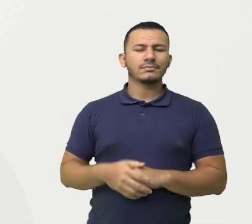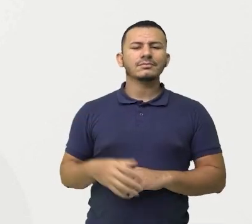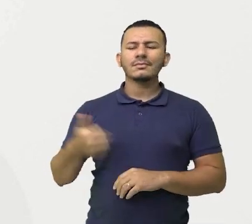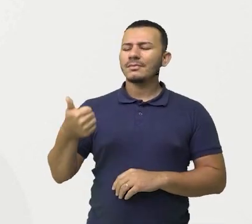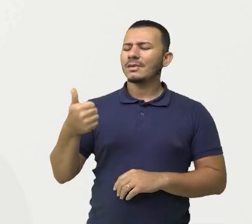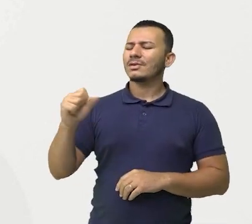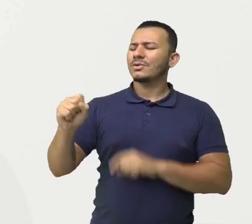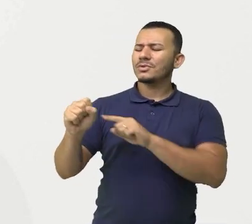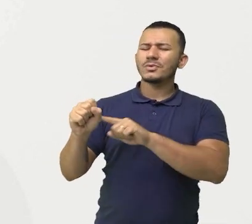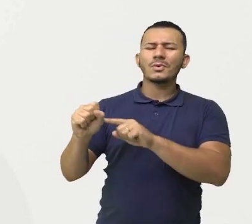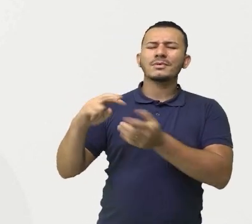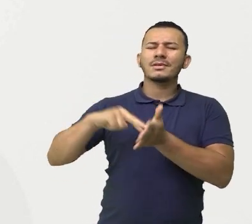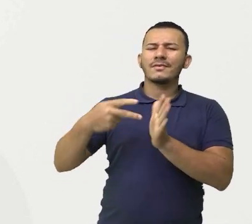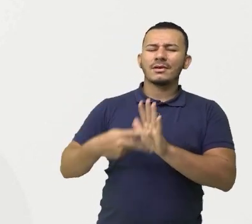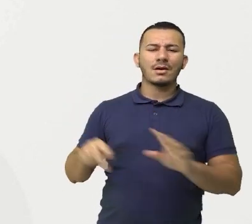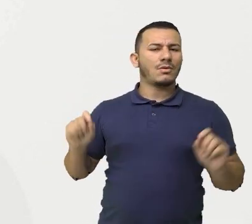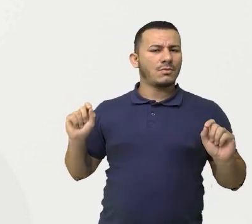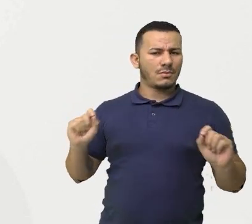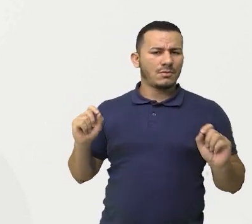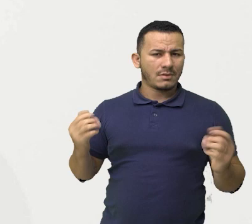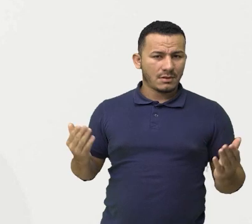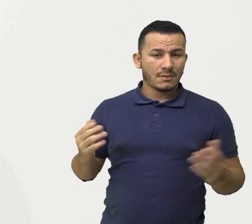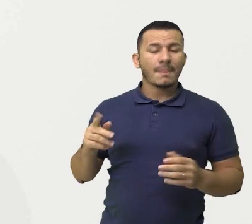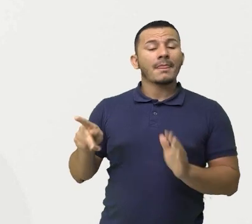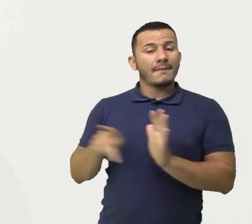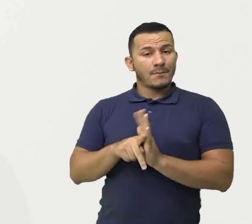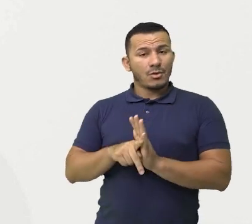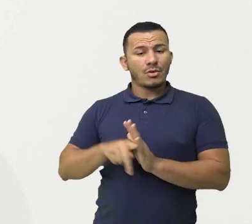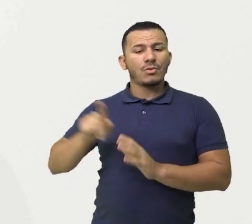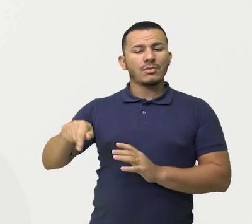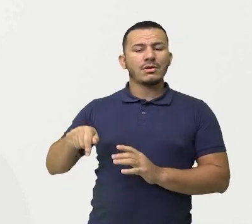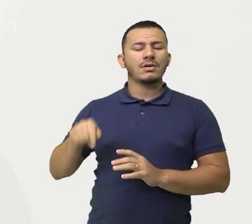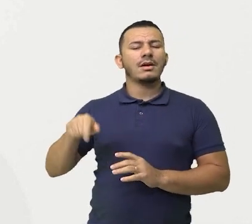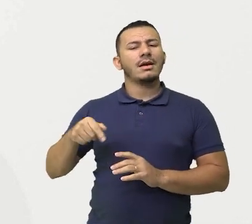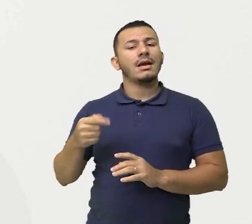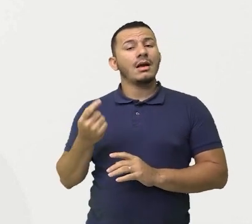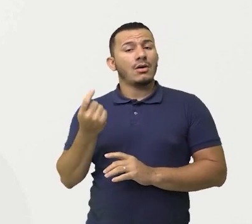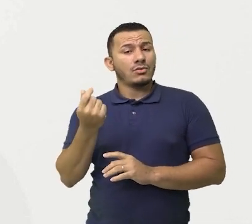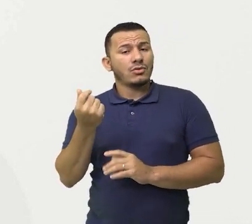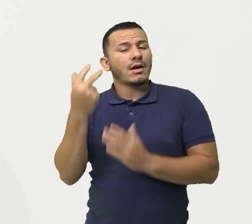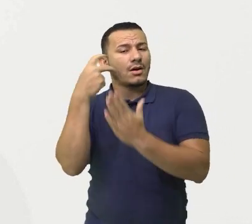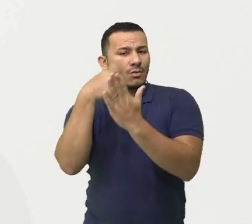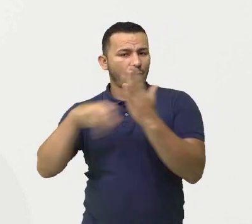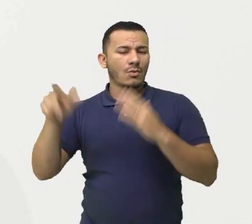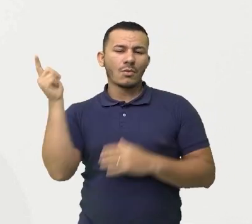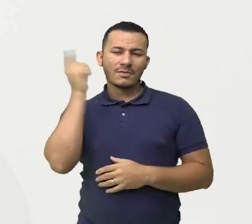esse 18 significa? Esse 18, ele é exatamente o valor do